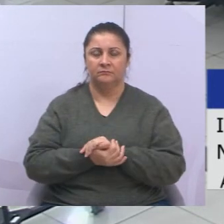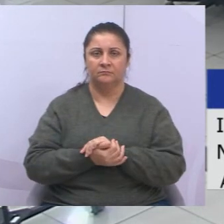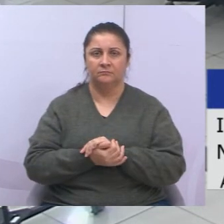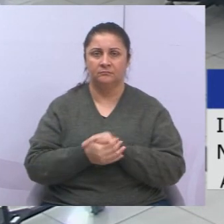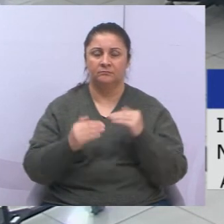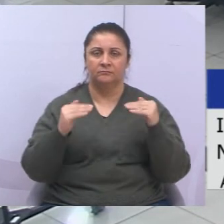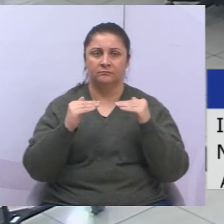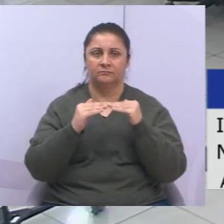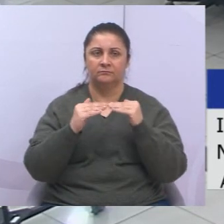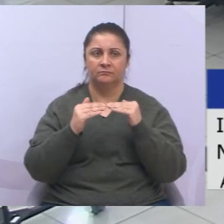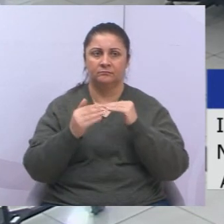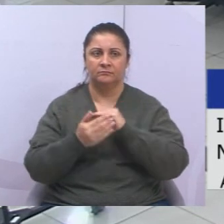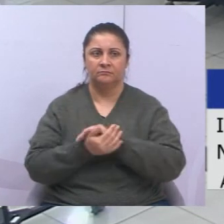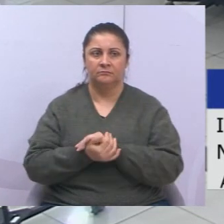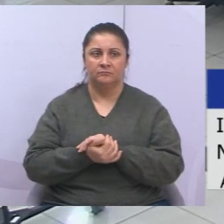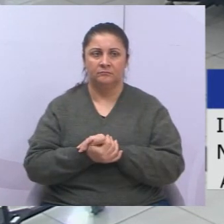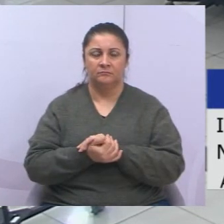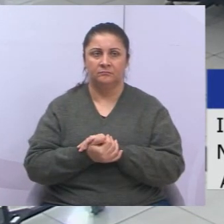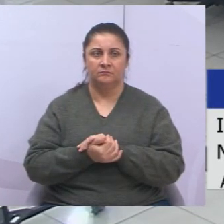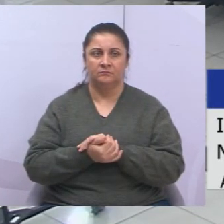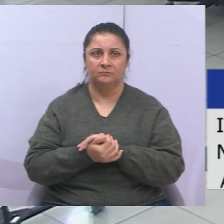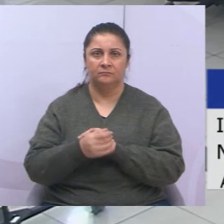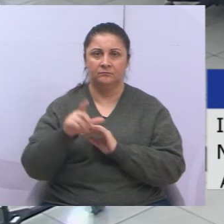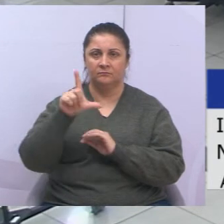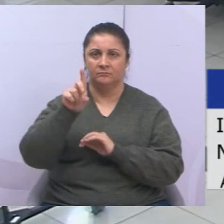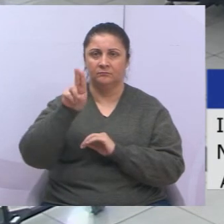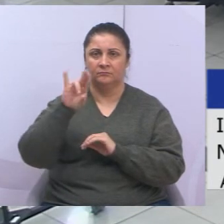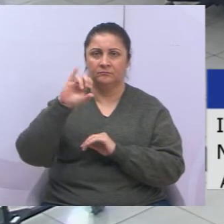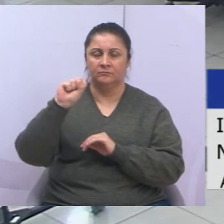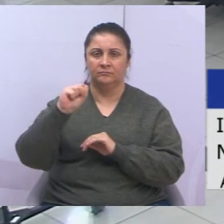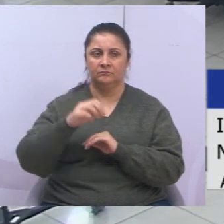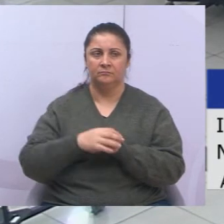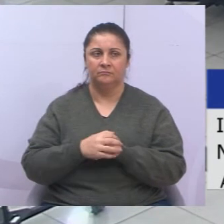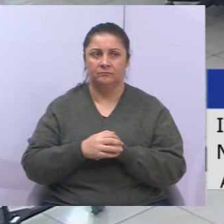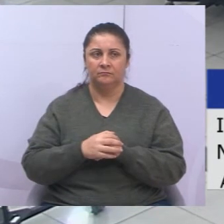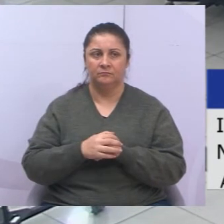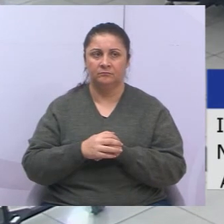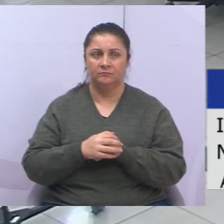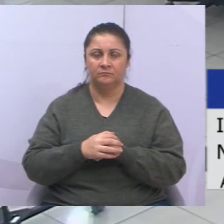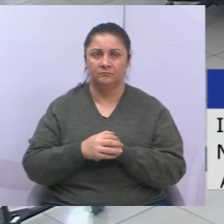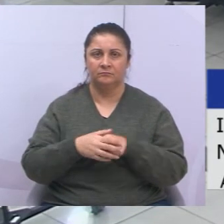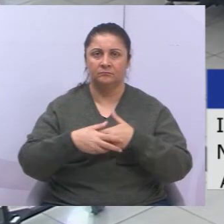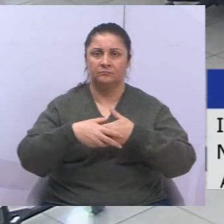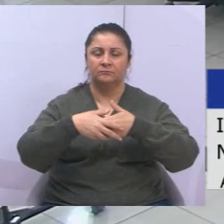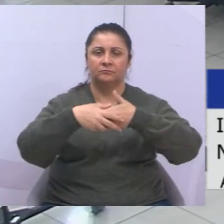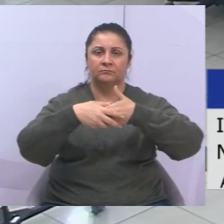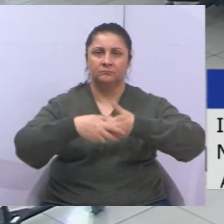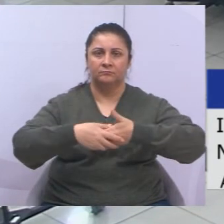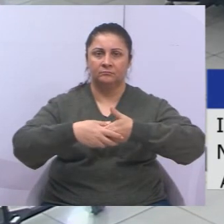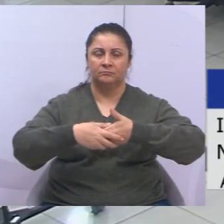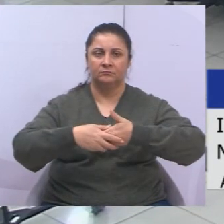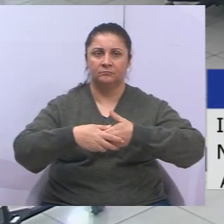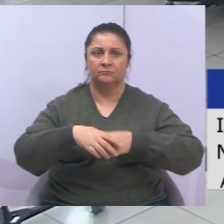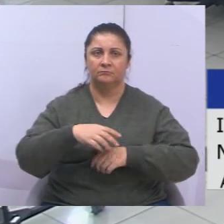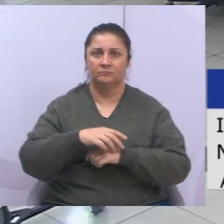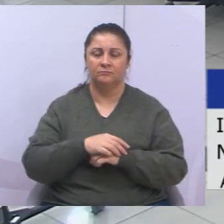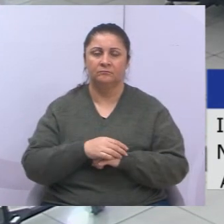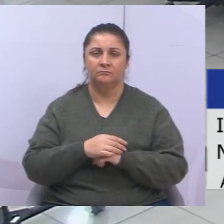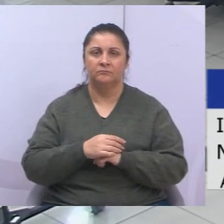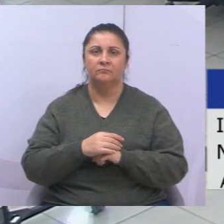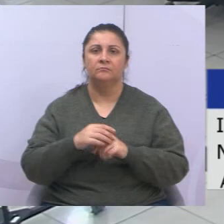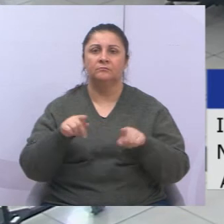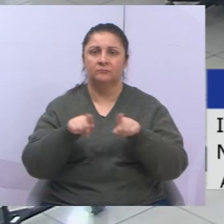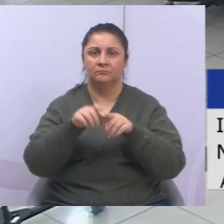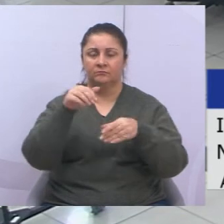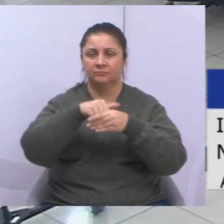Sou favorável. Como vota o vereador Luiz Flávio? Senhor presidente, eu quero cumprimentar o vereador Timóteo e o meu voto